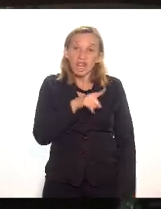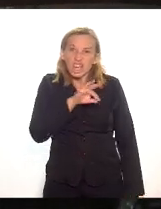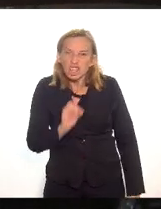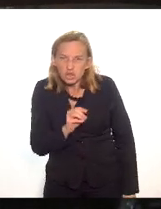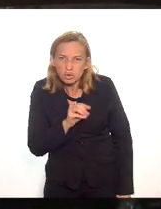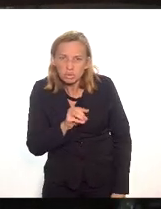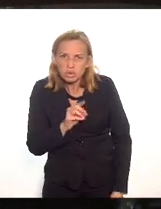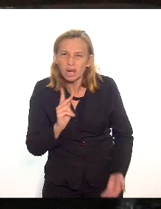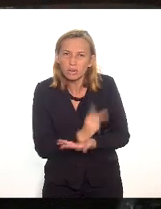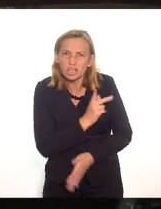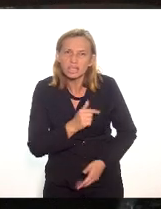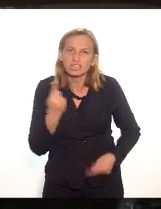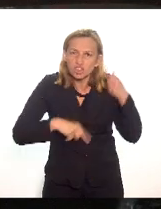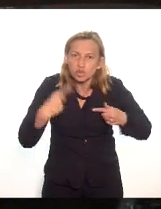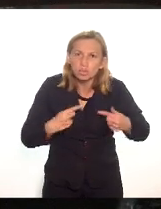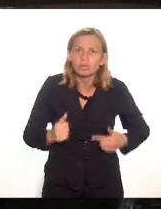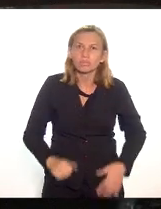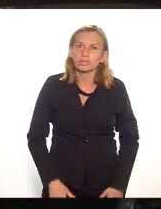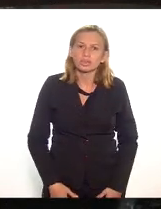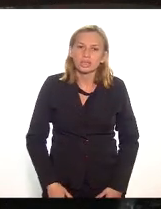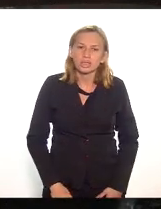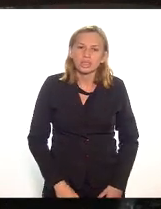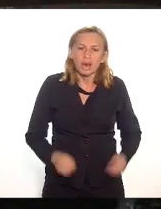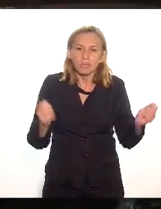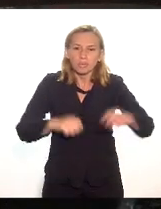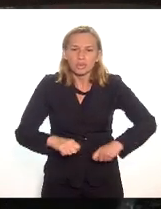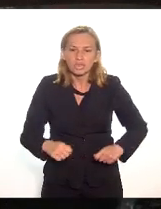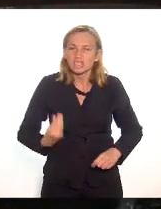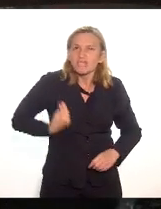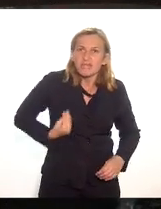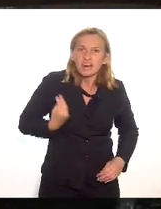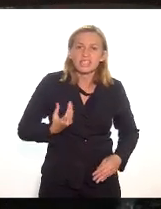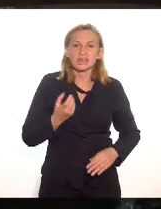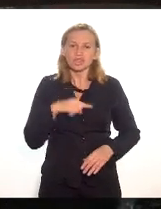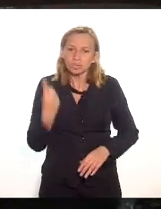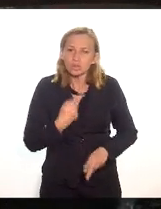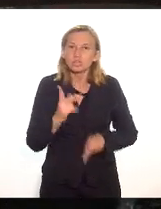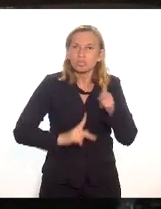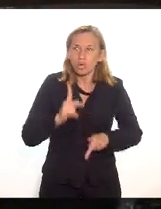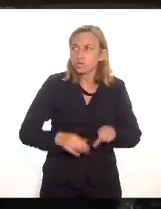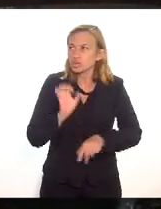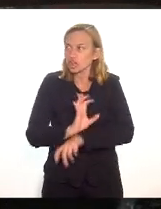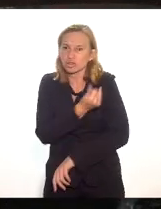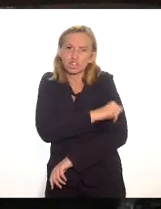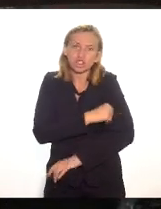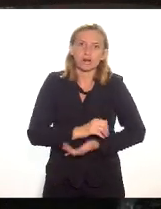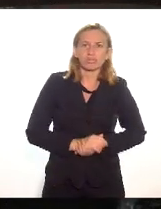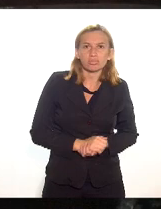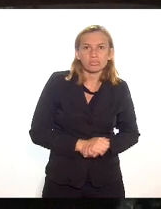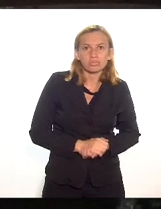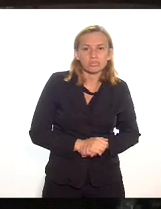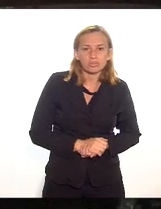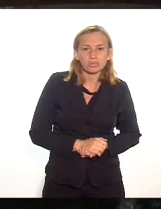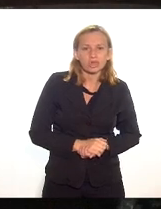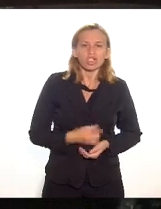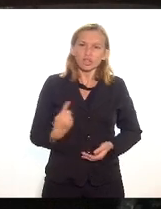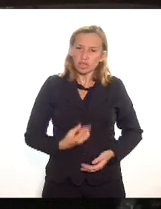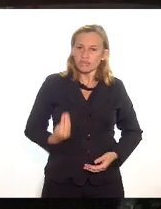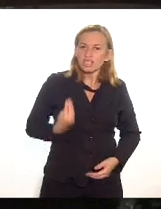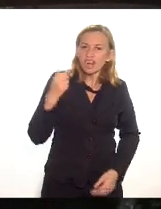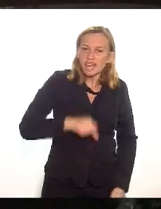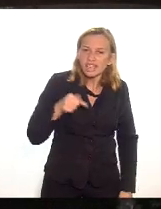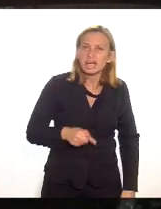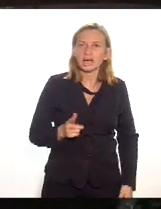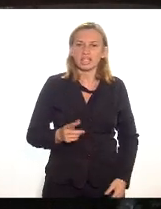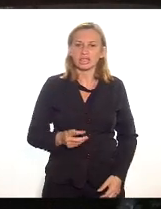está em discussão. A possibilidade de sobrevivência da nossa população no Estado do Rio de Janeiro. Estamos aqui lidando